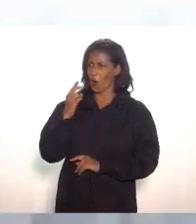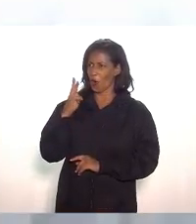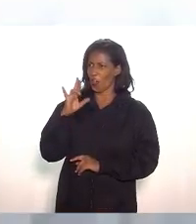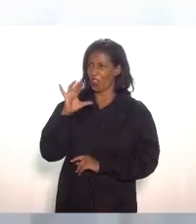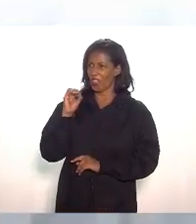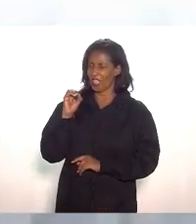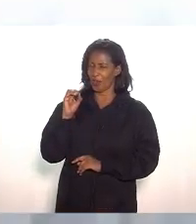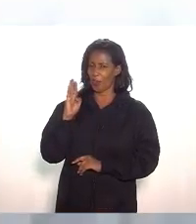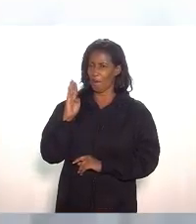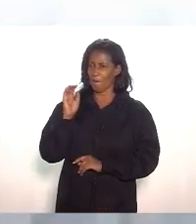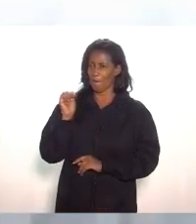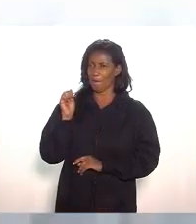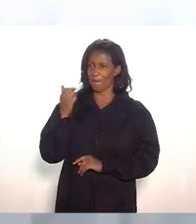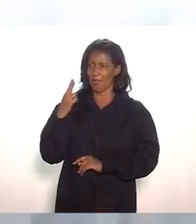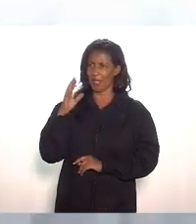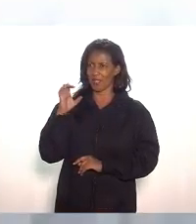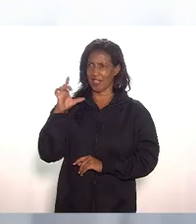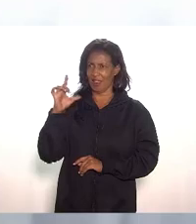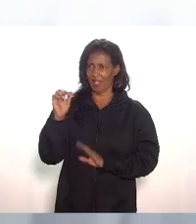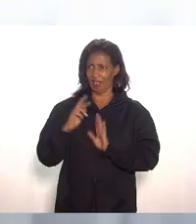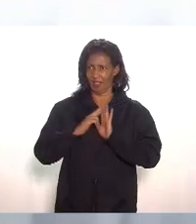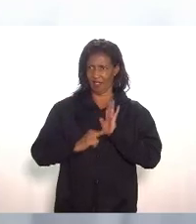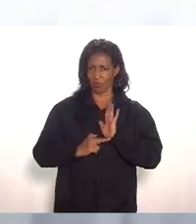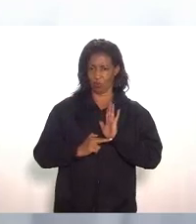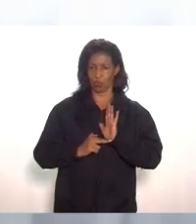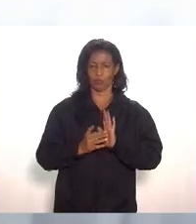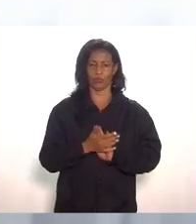Rodrigo Bacelar deu aqui no grupo com o relator.